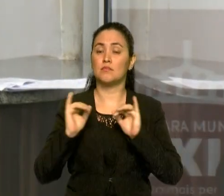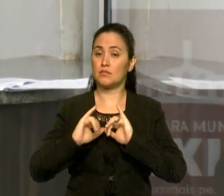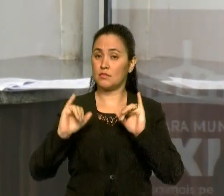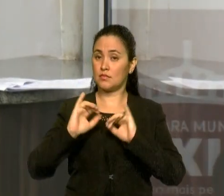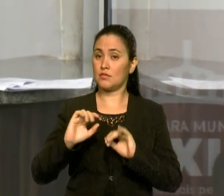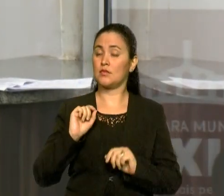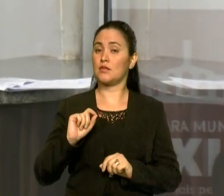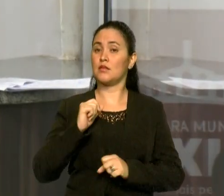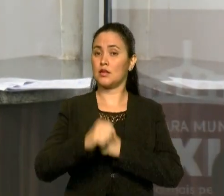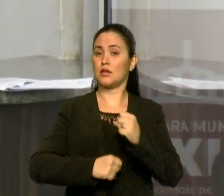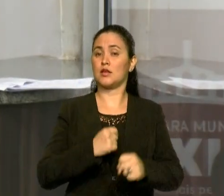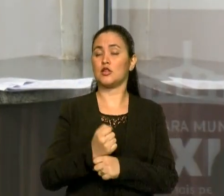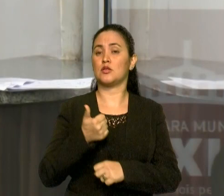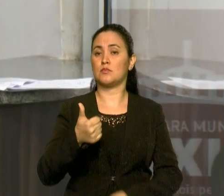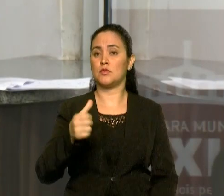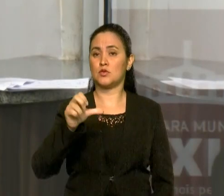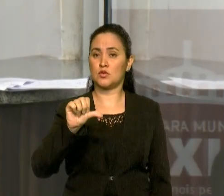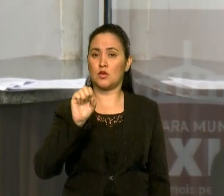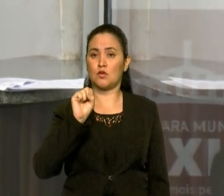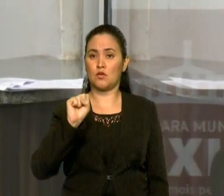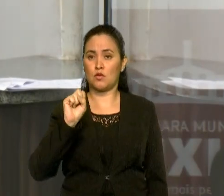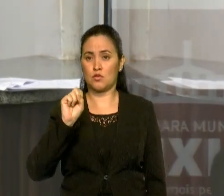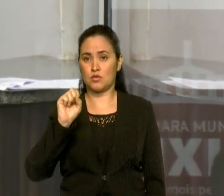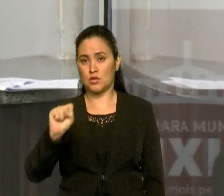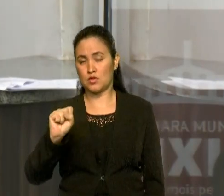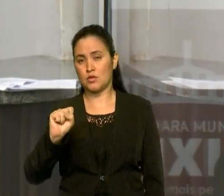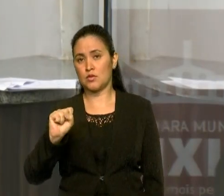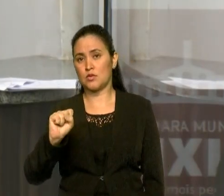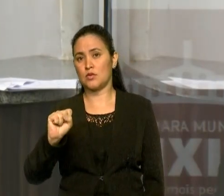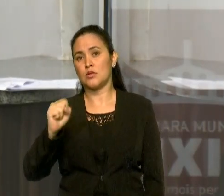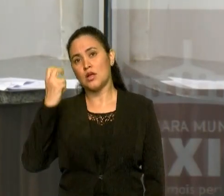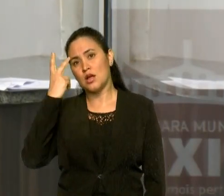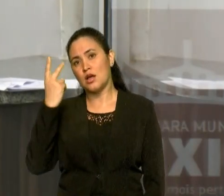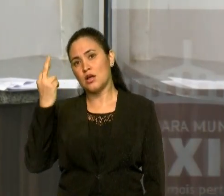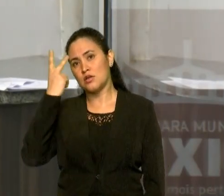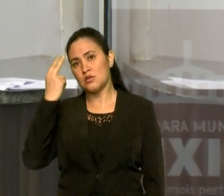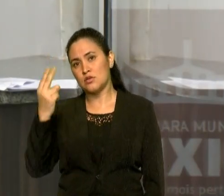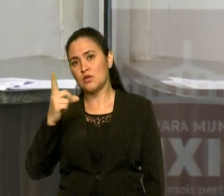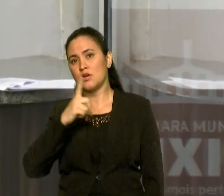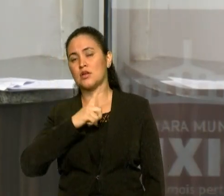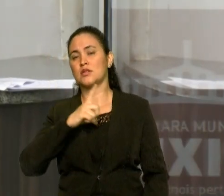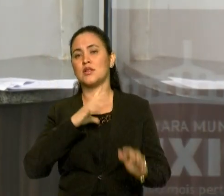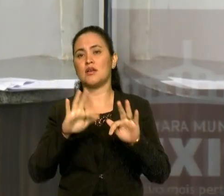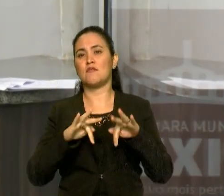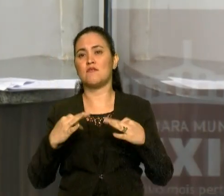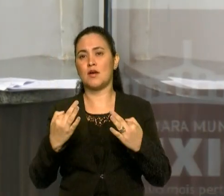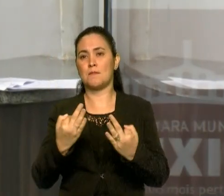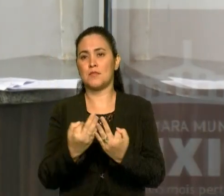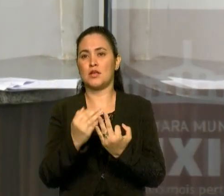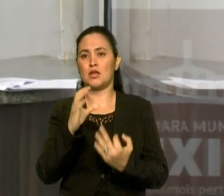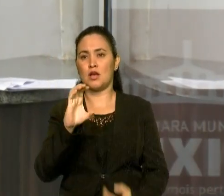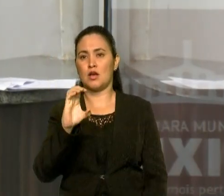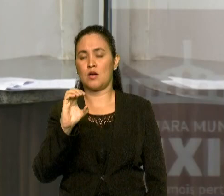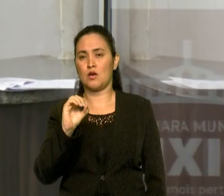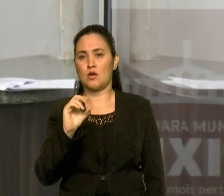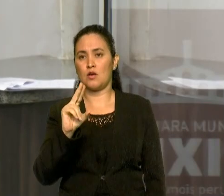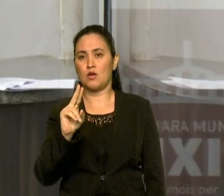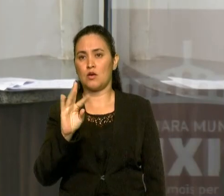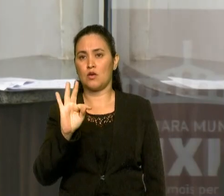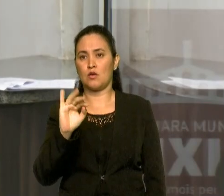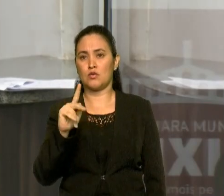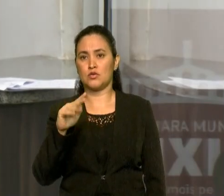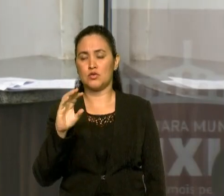1988, a história que tem a família Coutinho nesta casa, o plenário vereador Edson